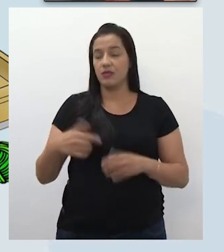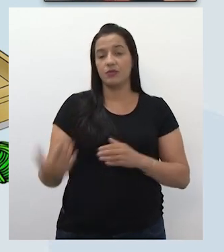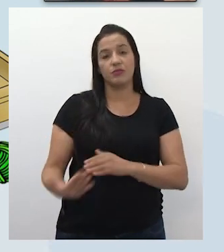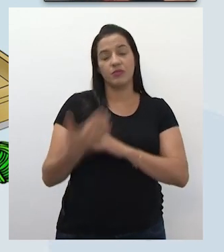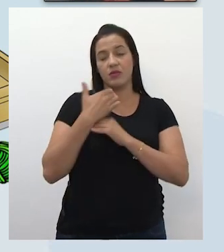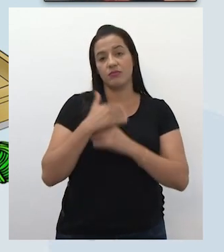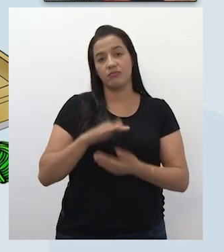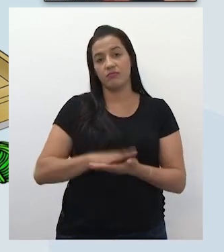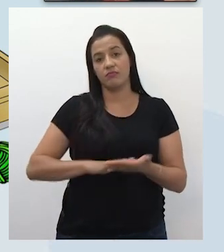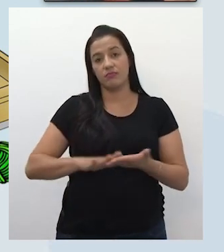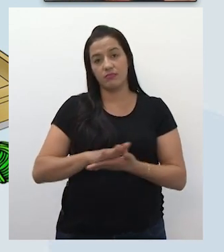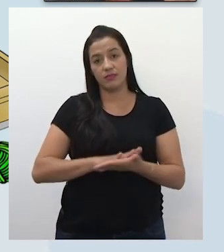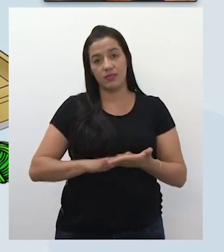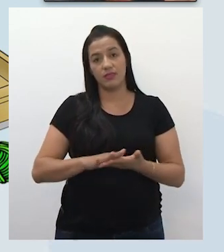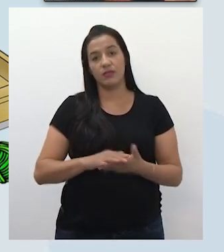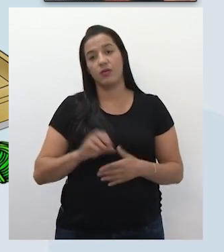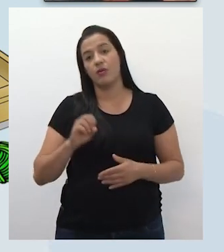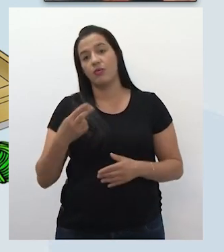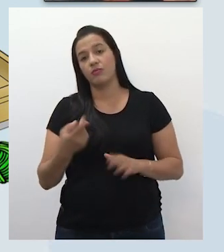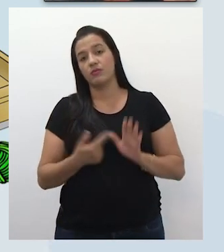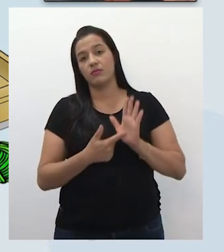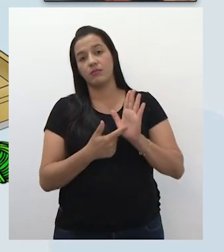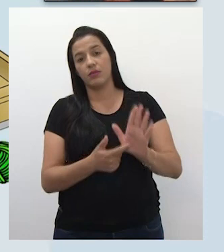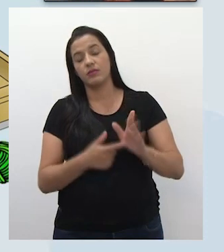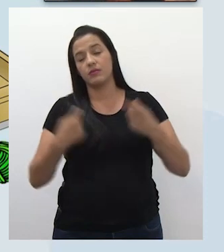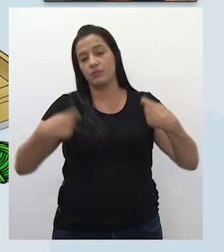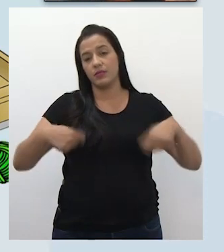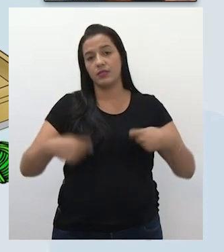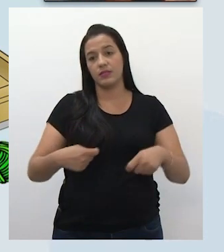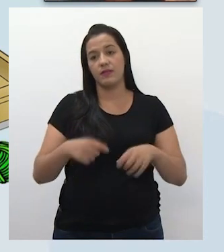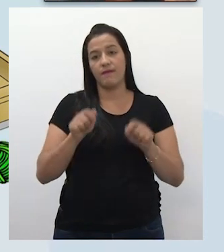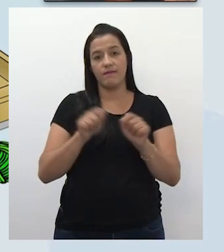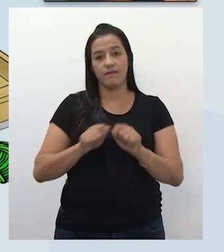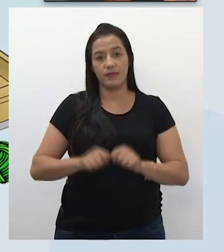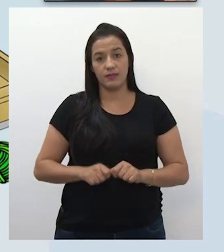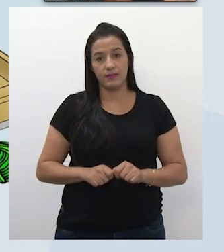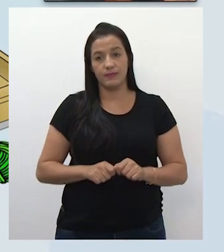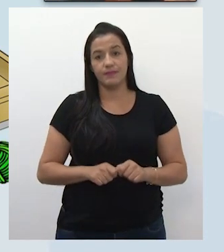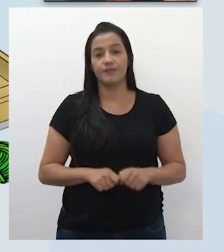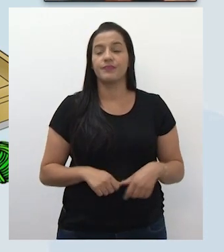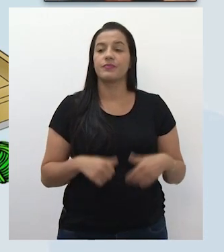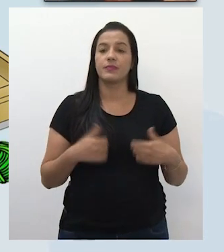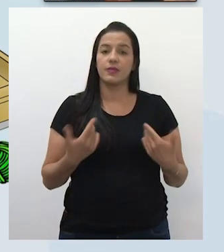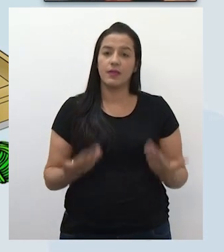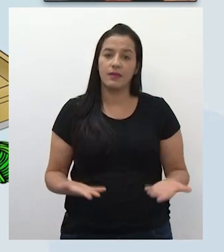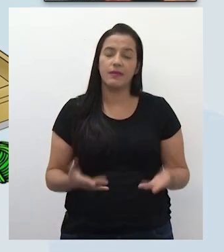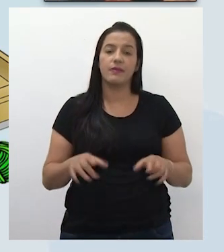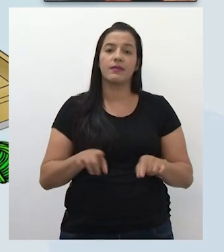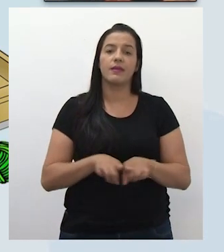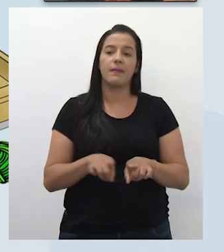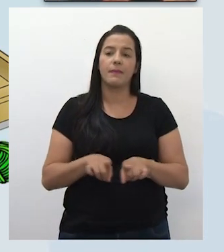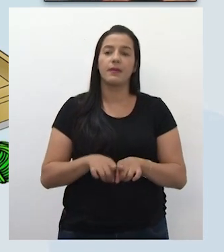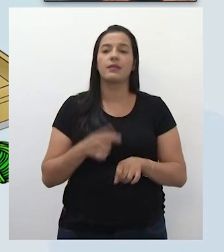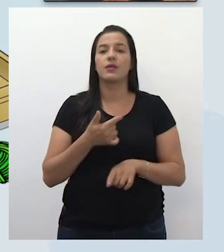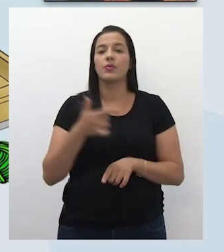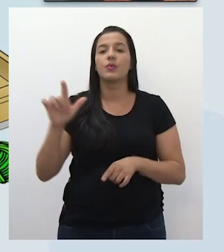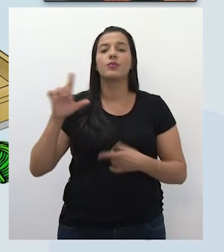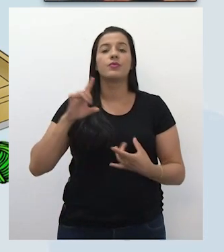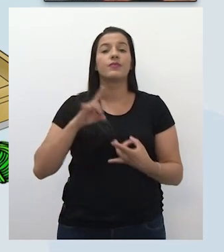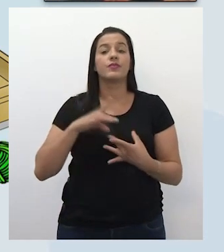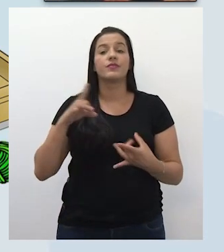né? Que traga uma projeção do que deve ser feito. E, claro, aí temos aquele feedback terrível, que é